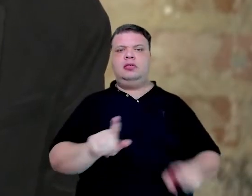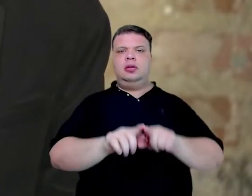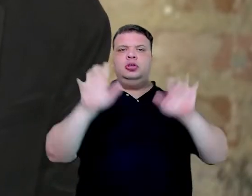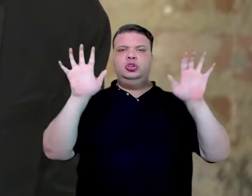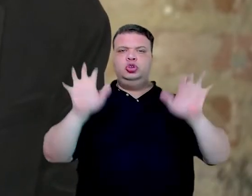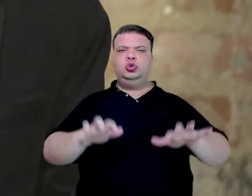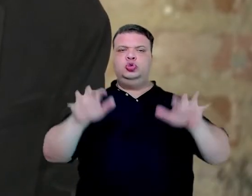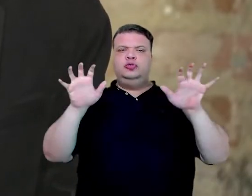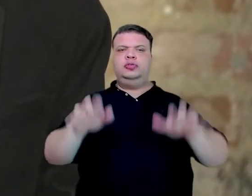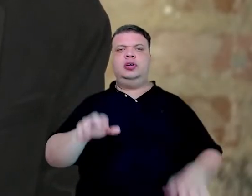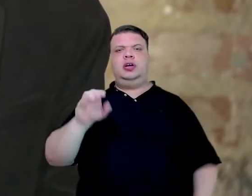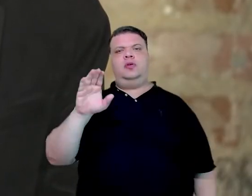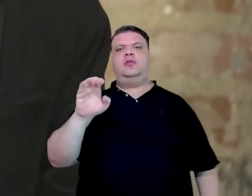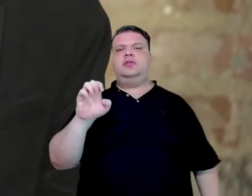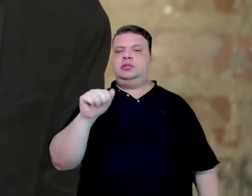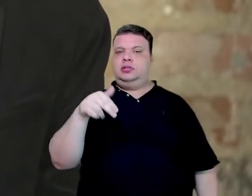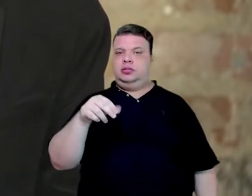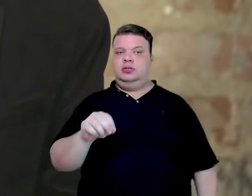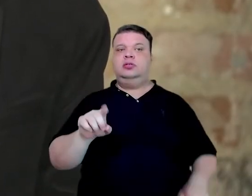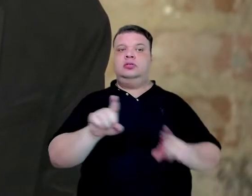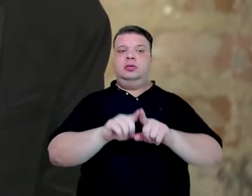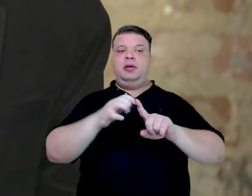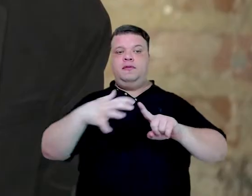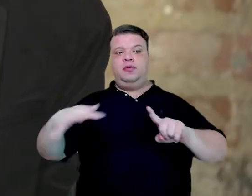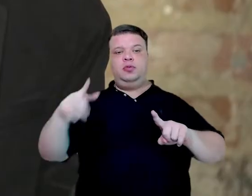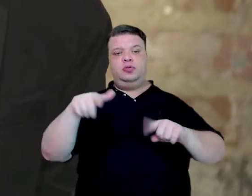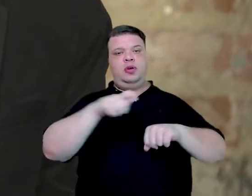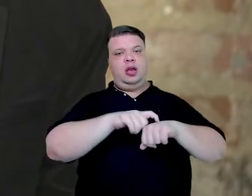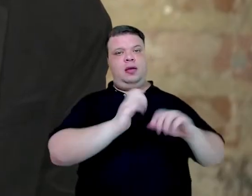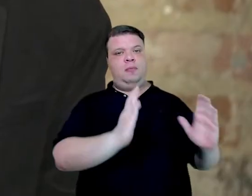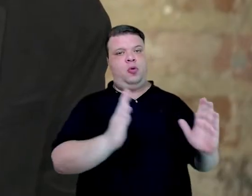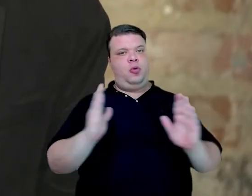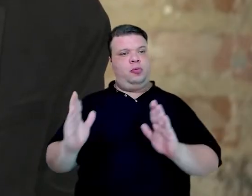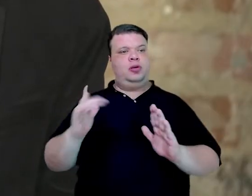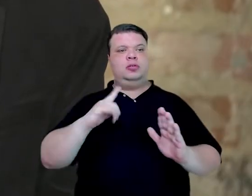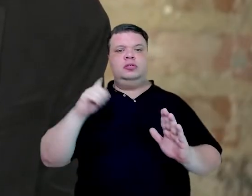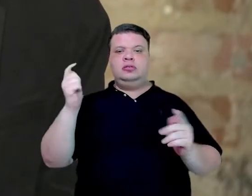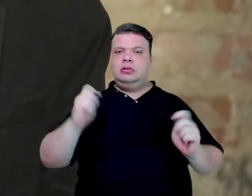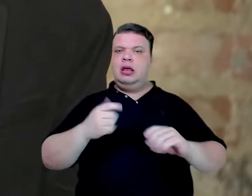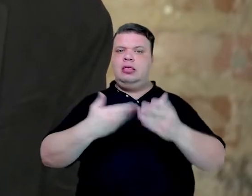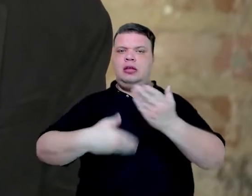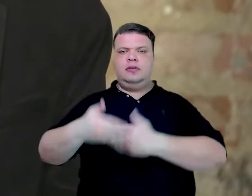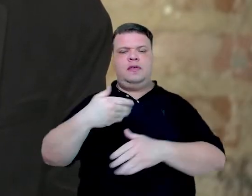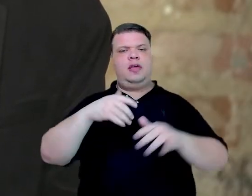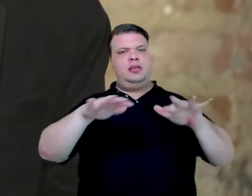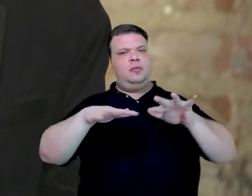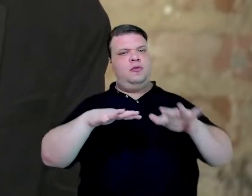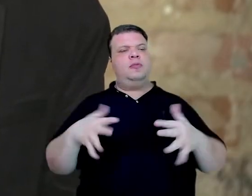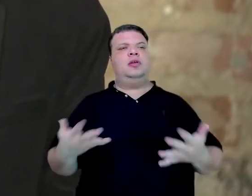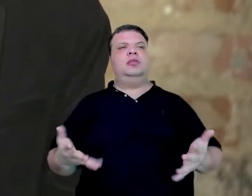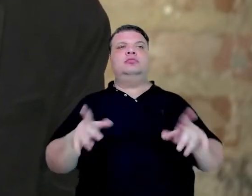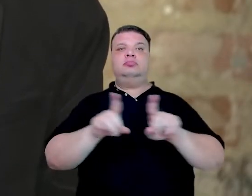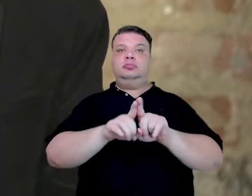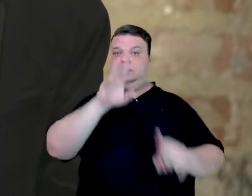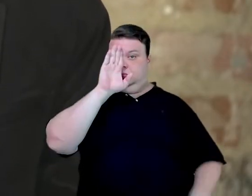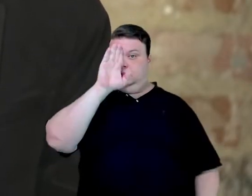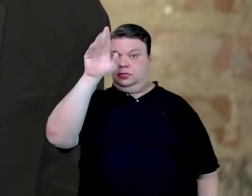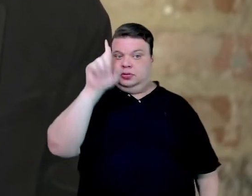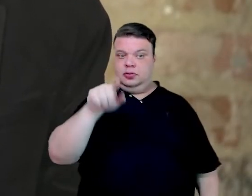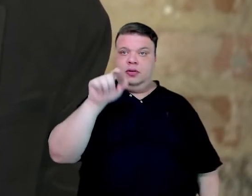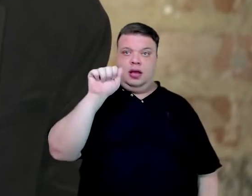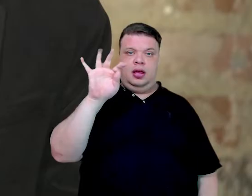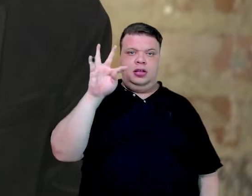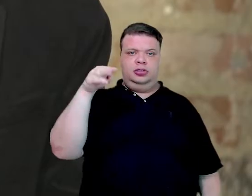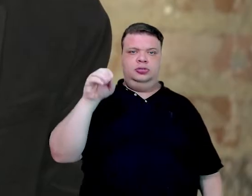de umidade, que se dá através de evaporação da água do mar e chuva sobre o oceano, e também o fluxo de momento,